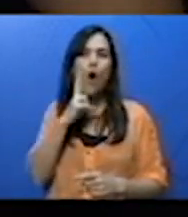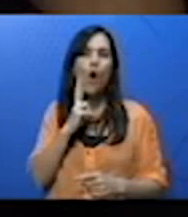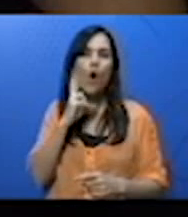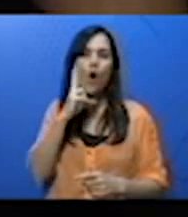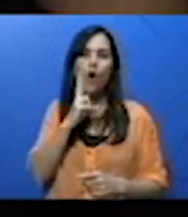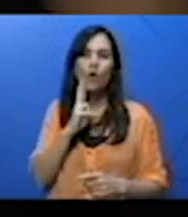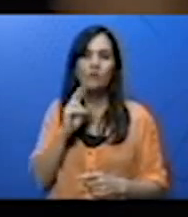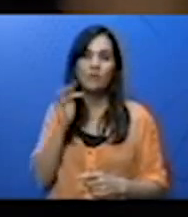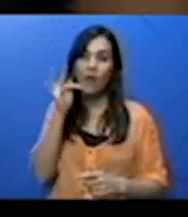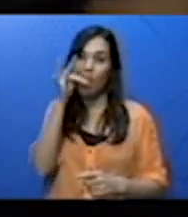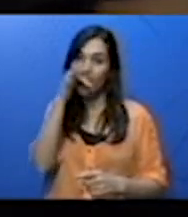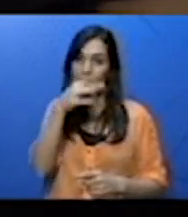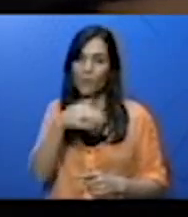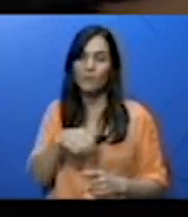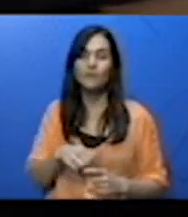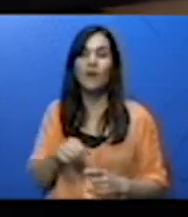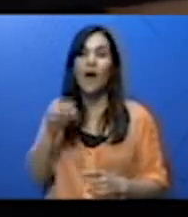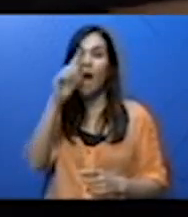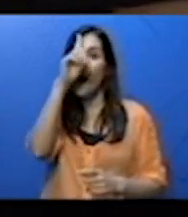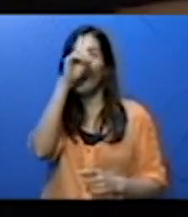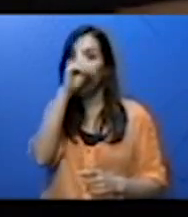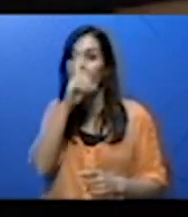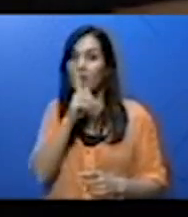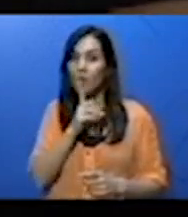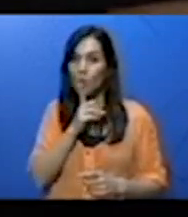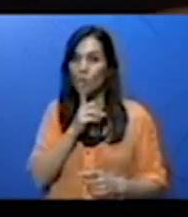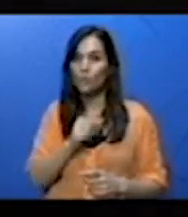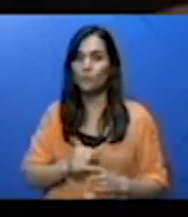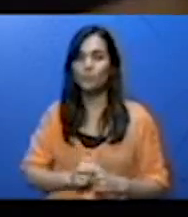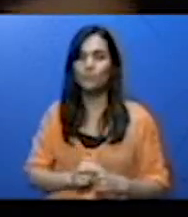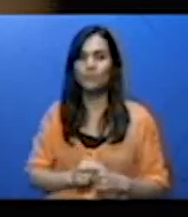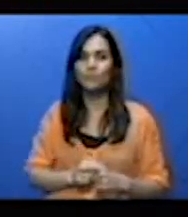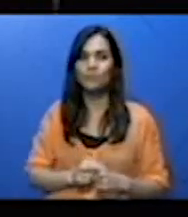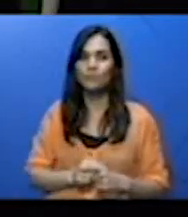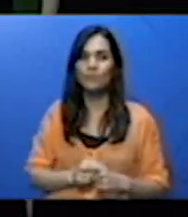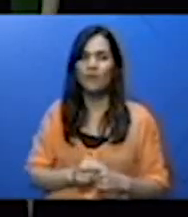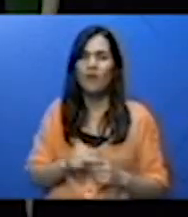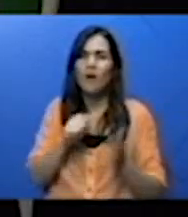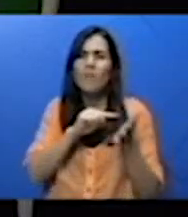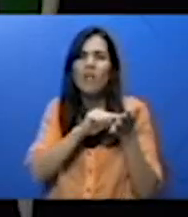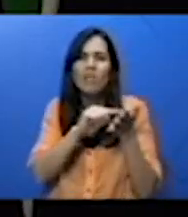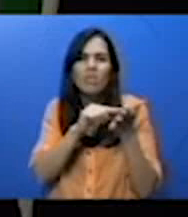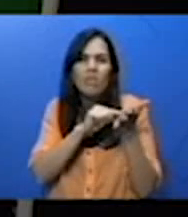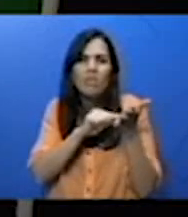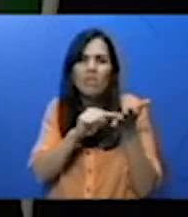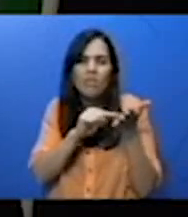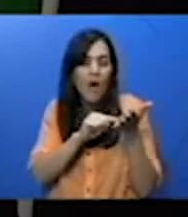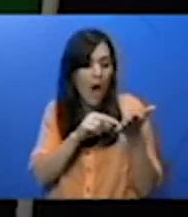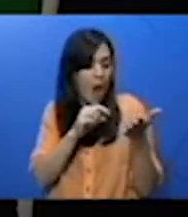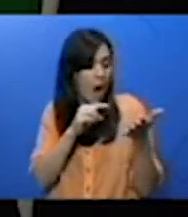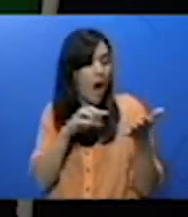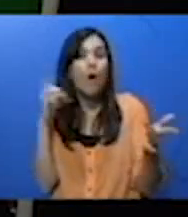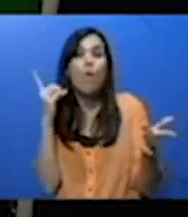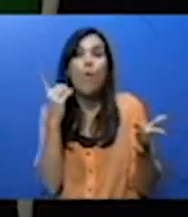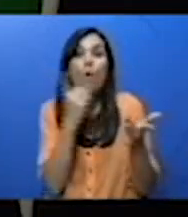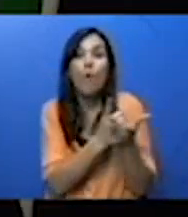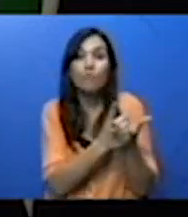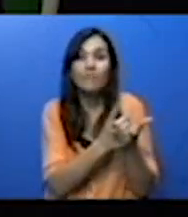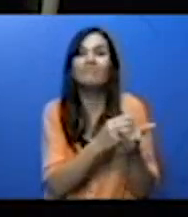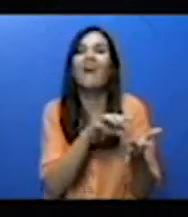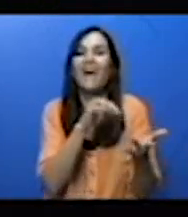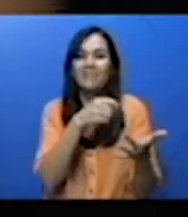Teimosa aqui, de amarelo. Vai passando o dedinho nas linhas aqui, ó, que vocês vão